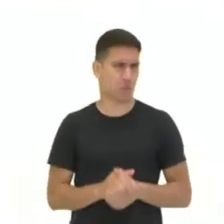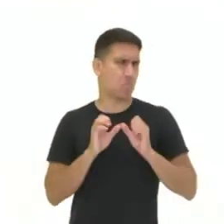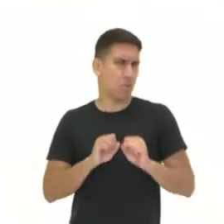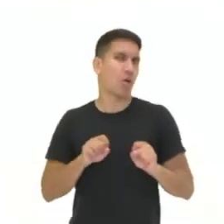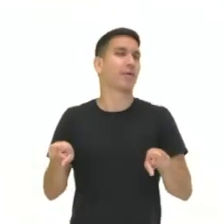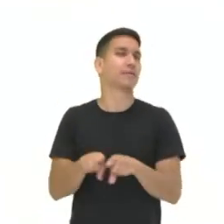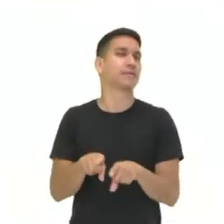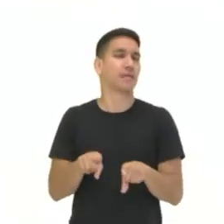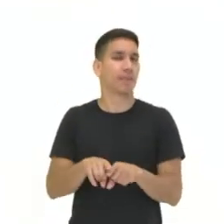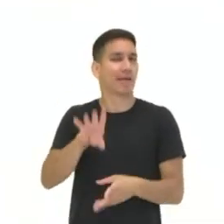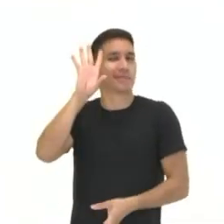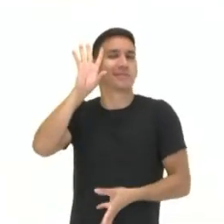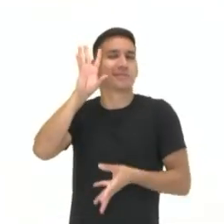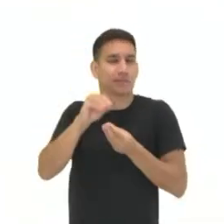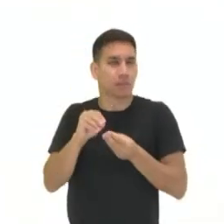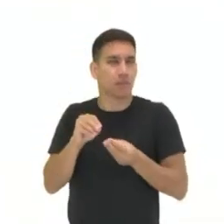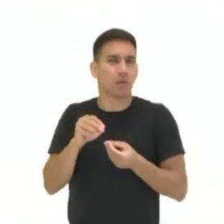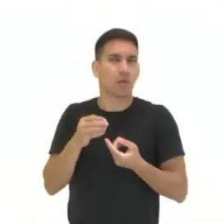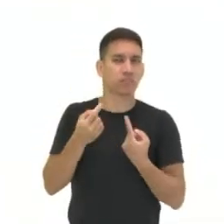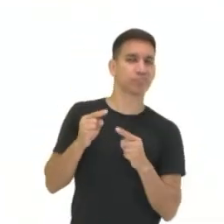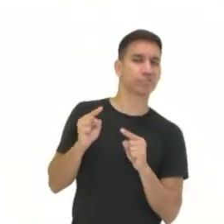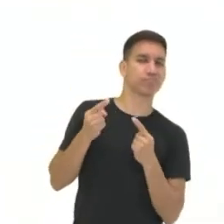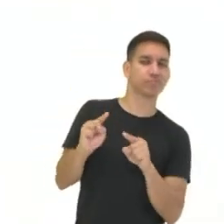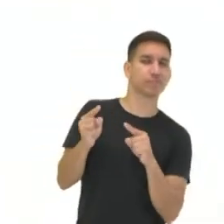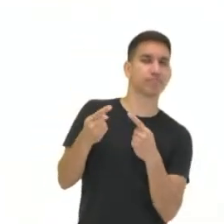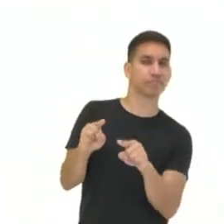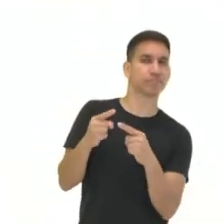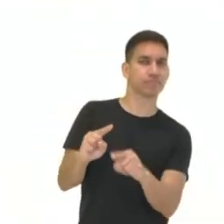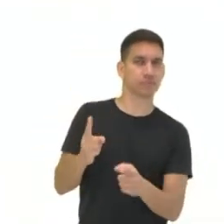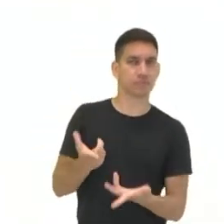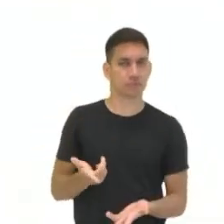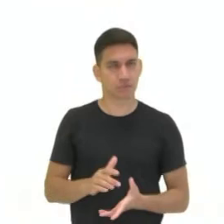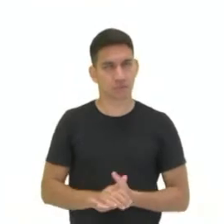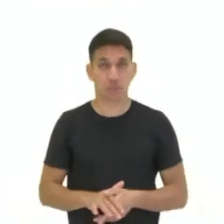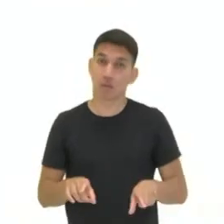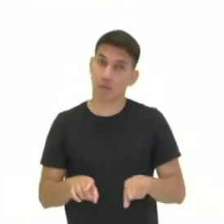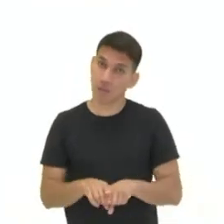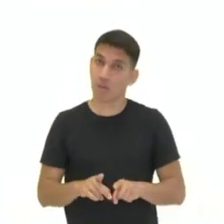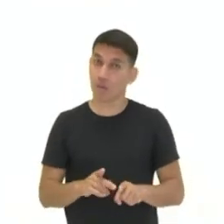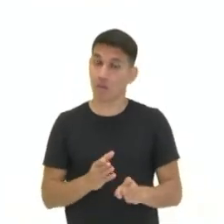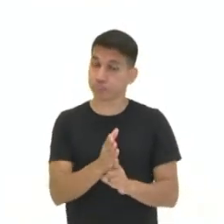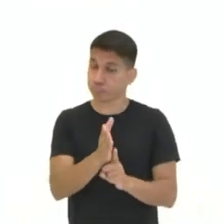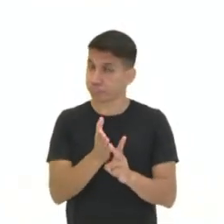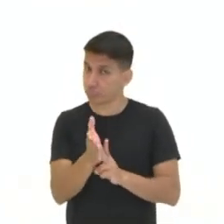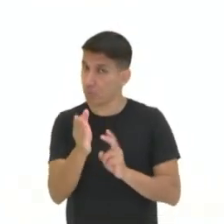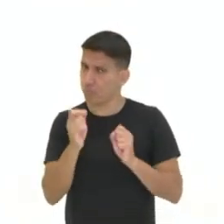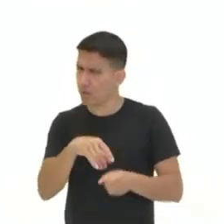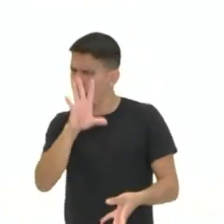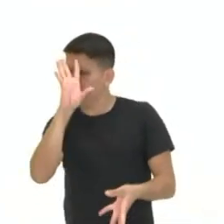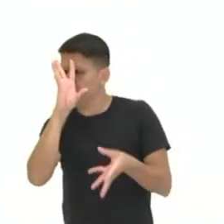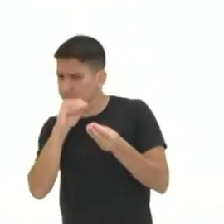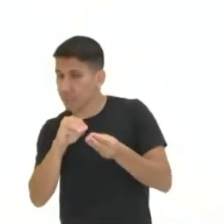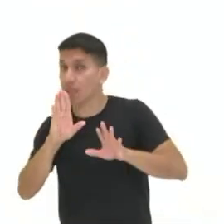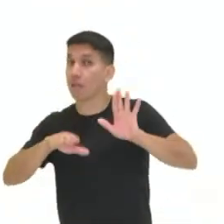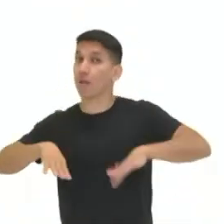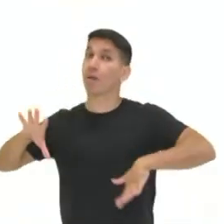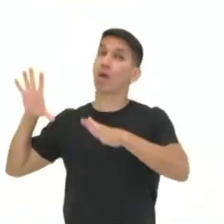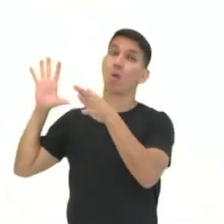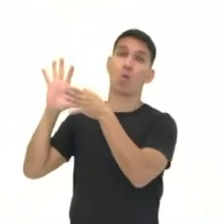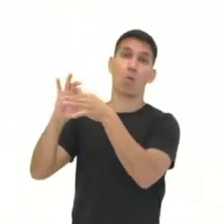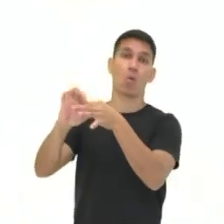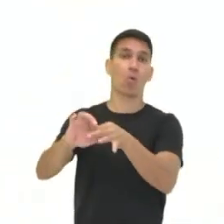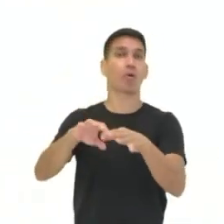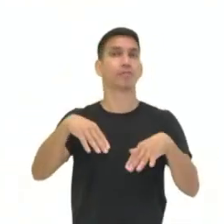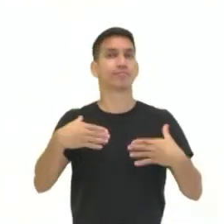ser entendida como uma zombaria. Em ambos os casos, para ser identificada, ela depende do contexto, ou seja,